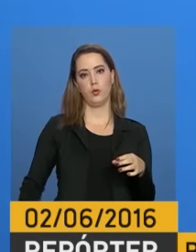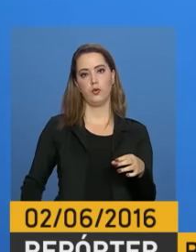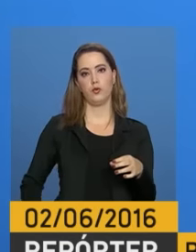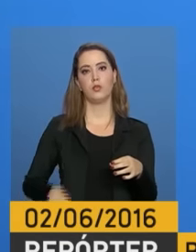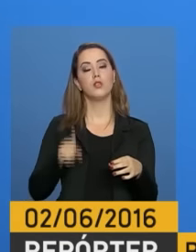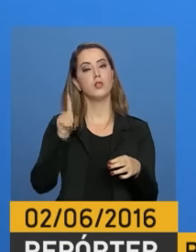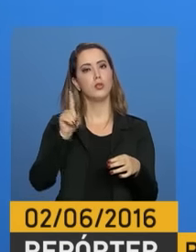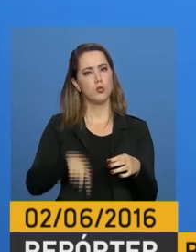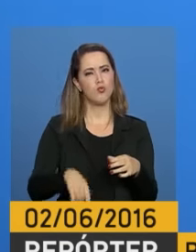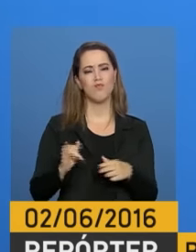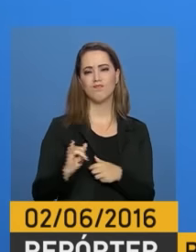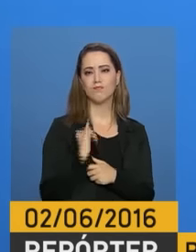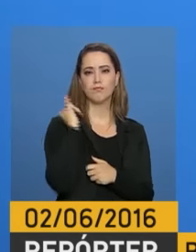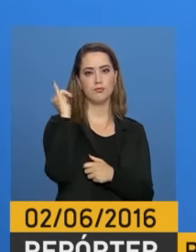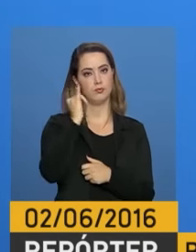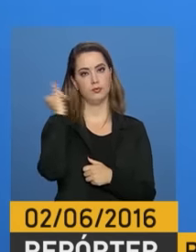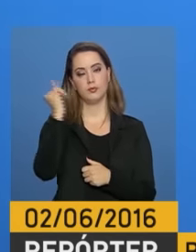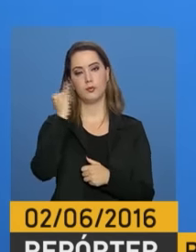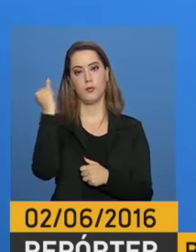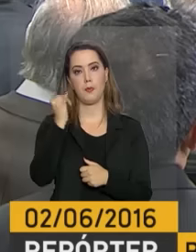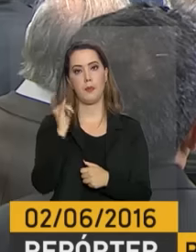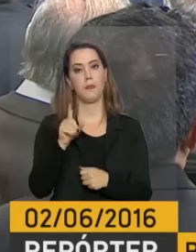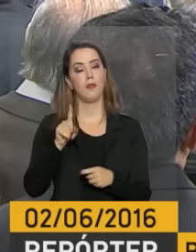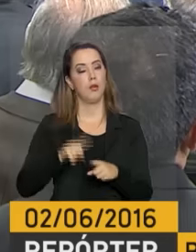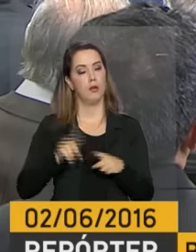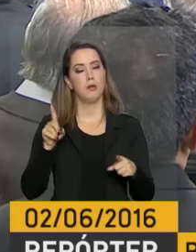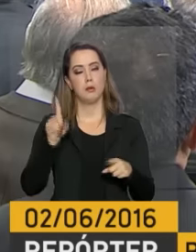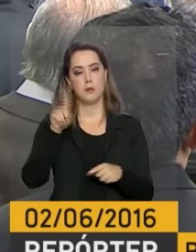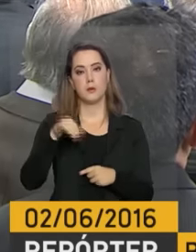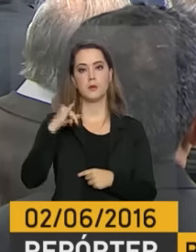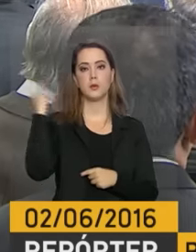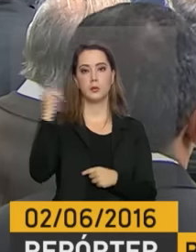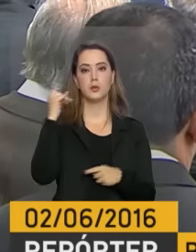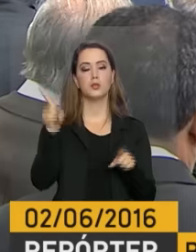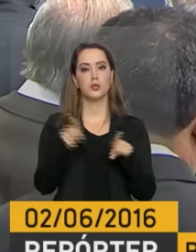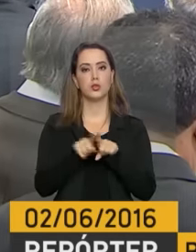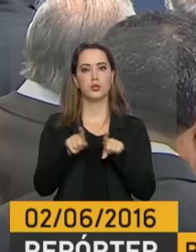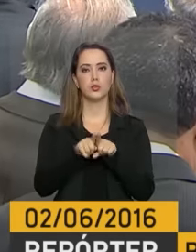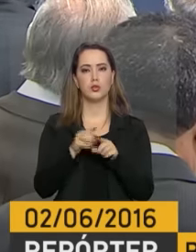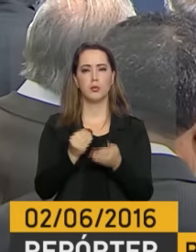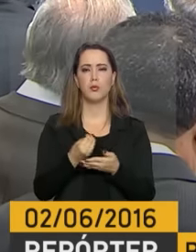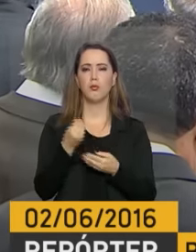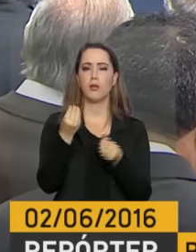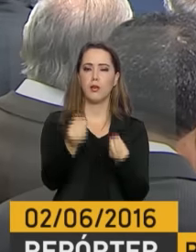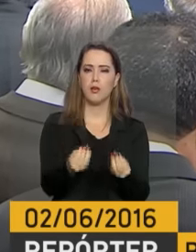Executivo é muito importante, mas é importante também dar